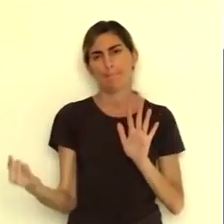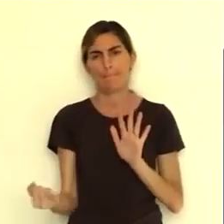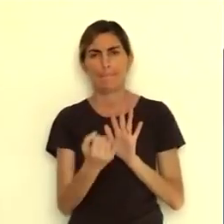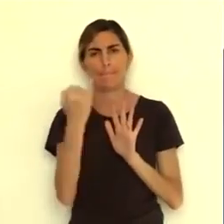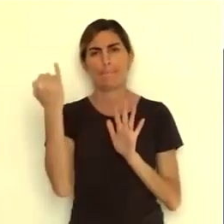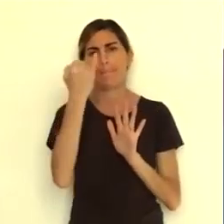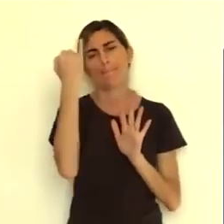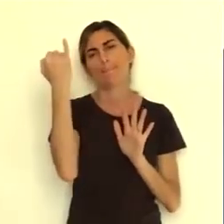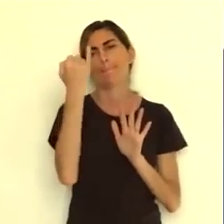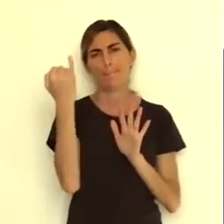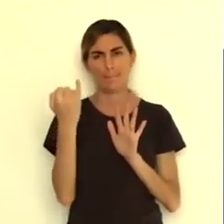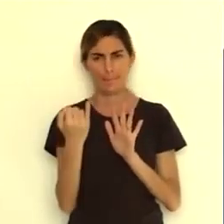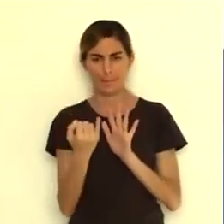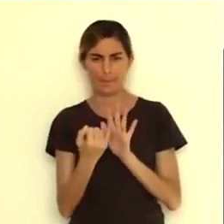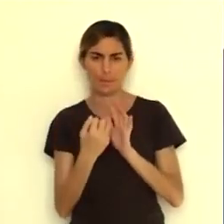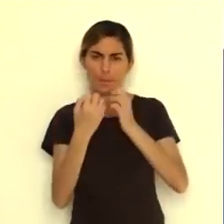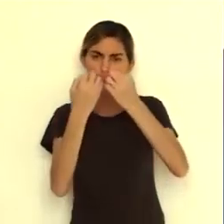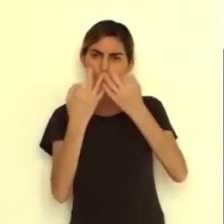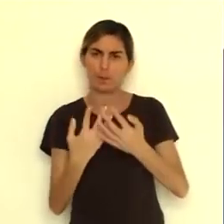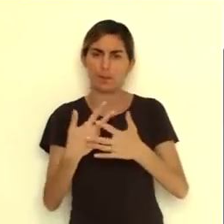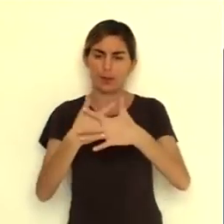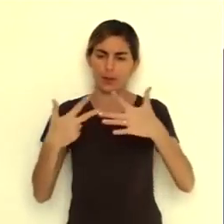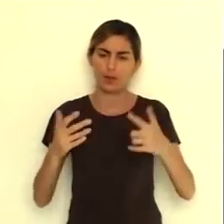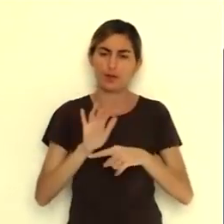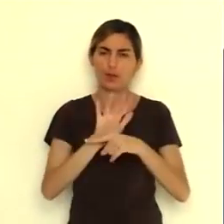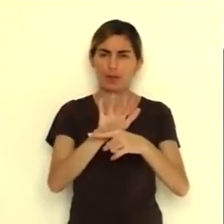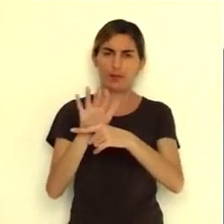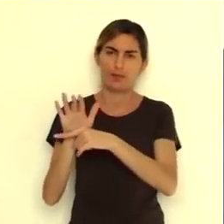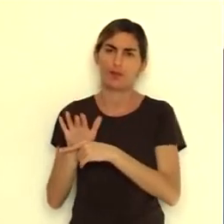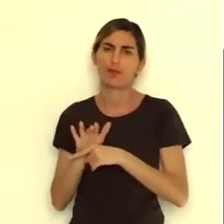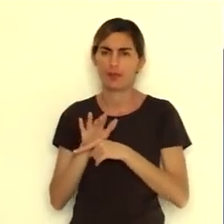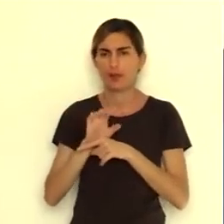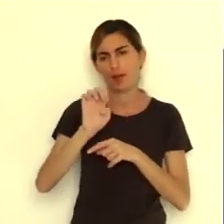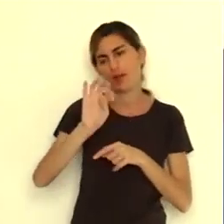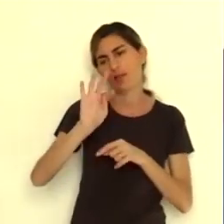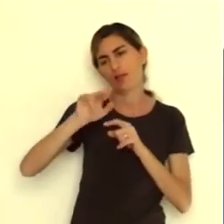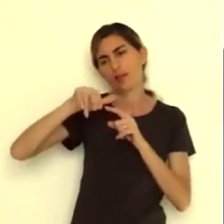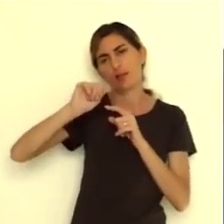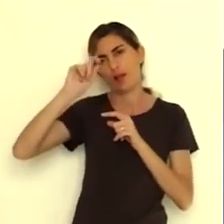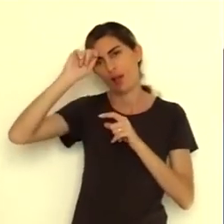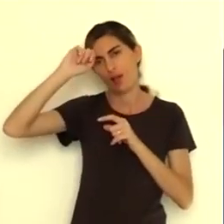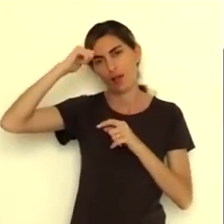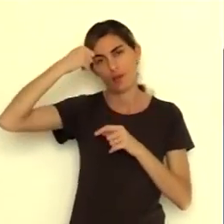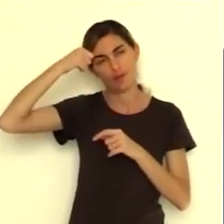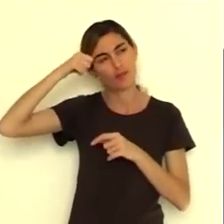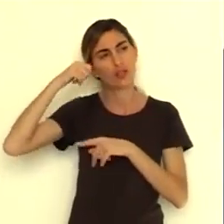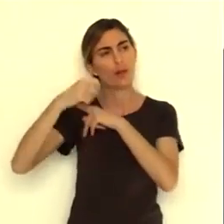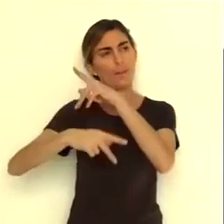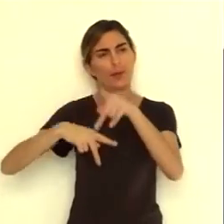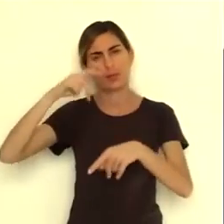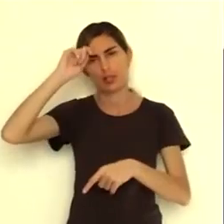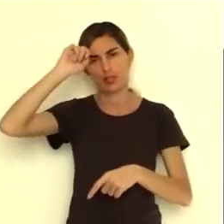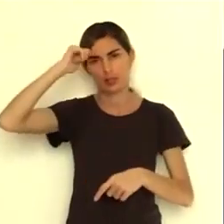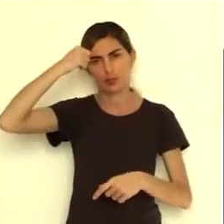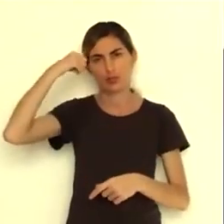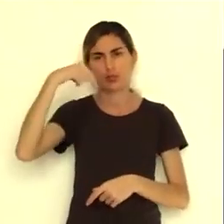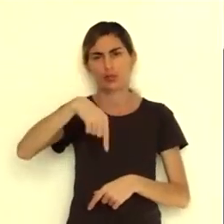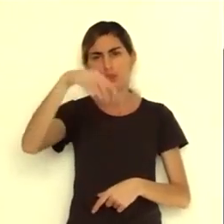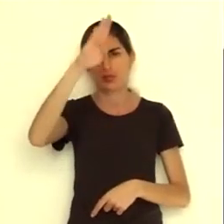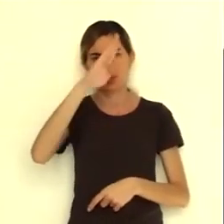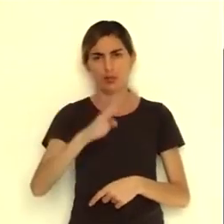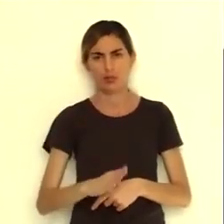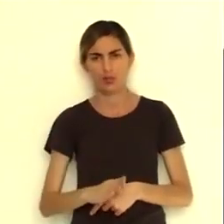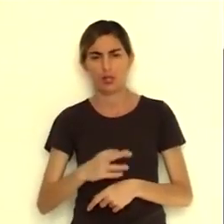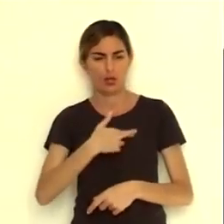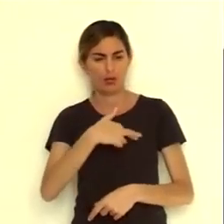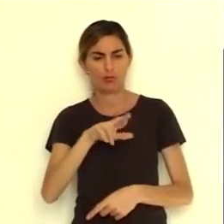os importantes, as relevantes contribuições, não é, da etnia africana, da população negra aqui